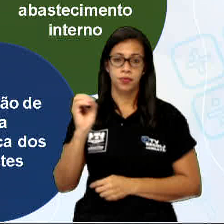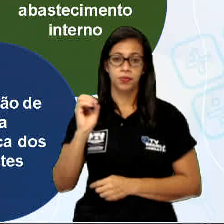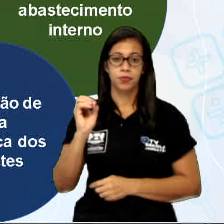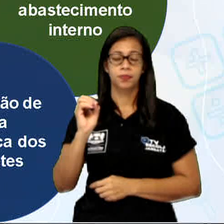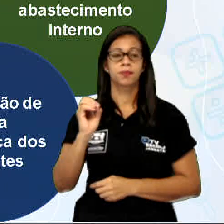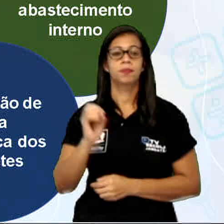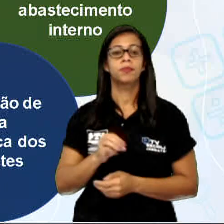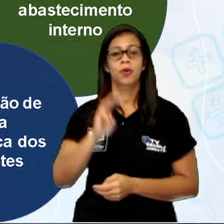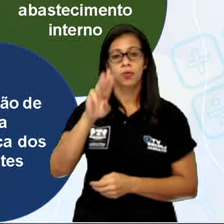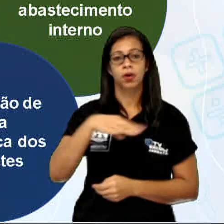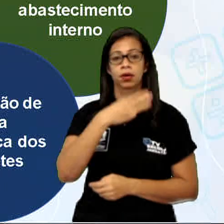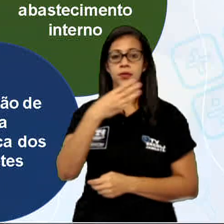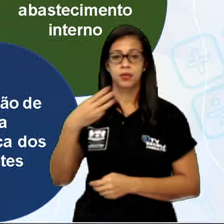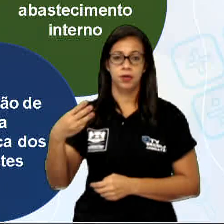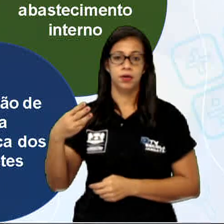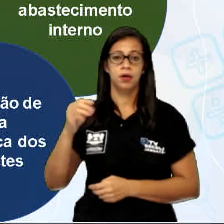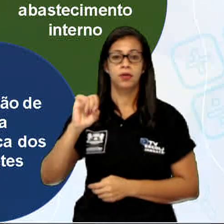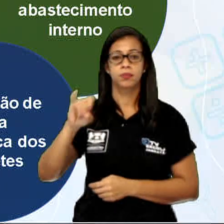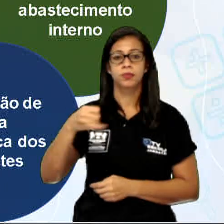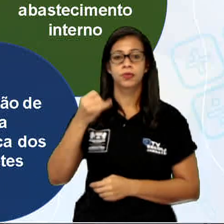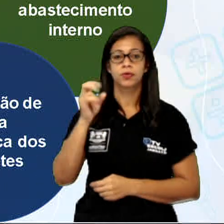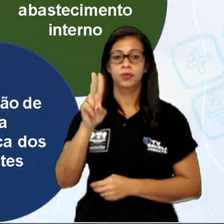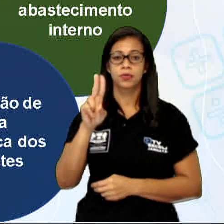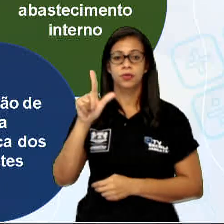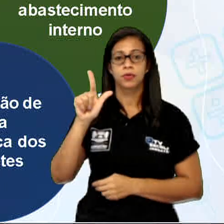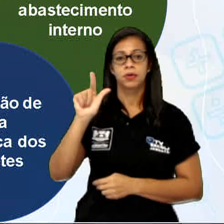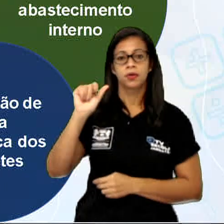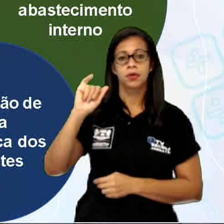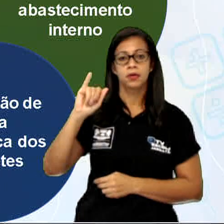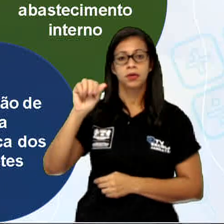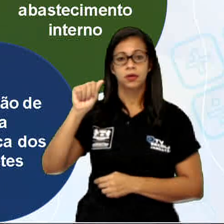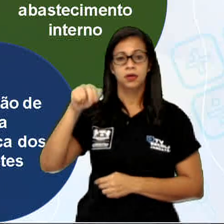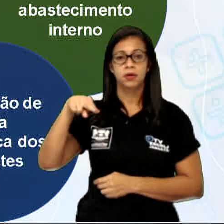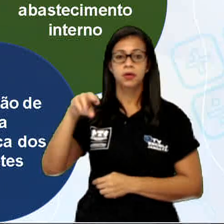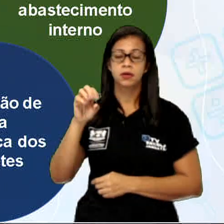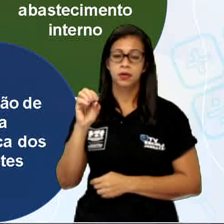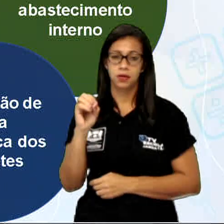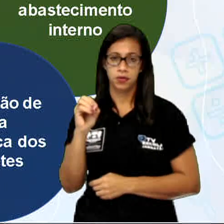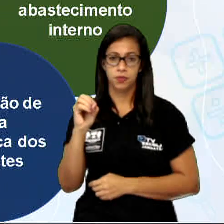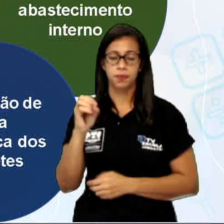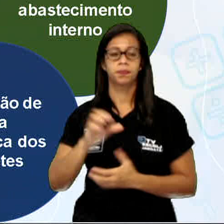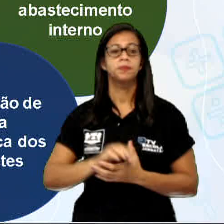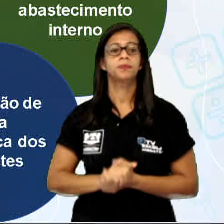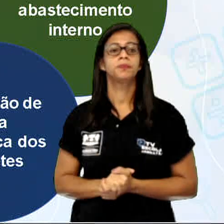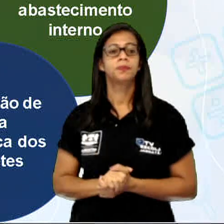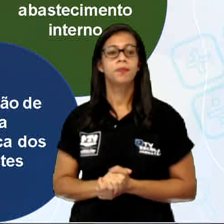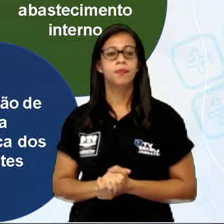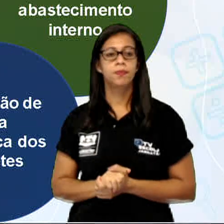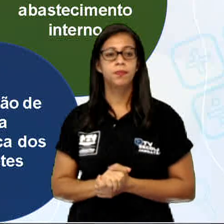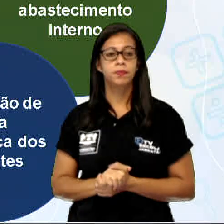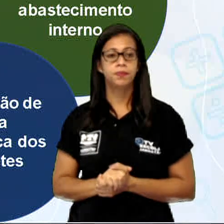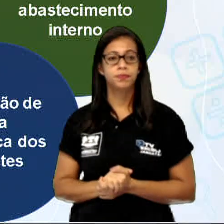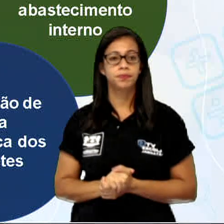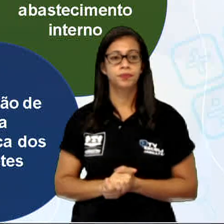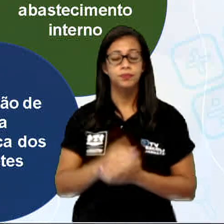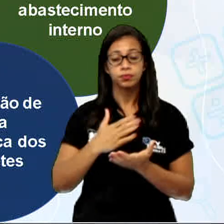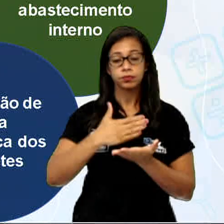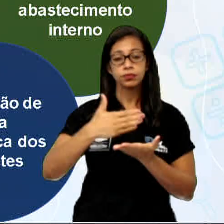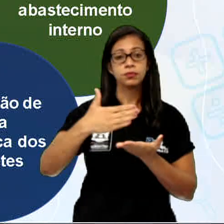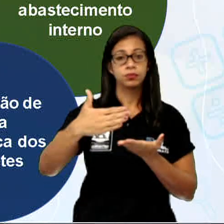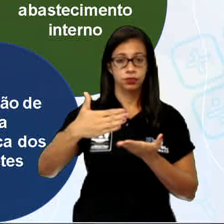1917, os bolcheviques, liderados por Lenin e Trotsky, depuseram o governo de Kerensky, dando início então